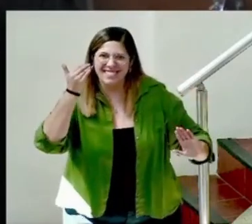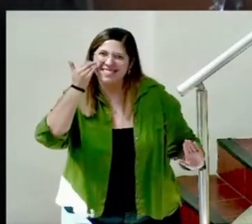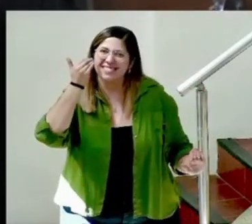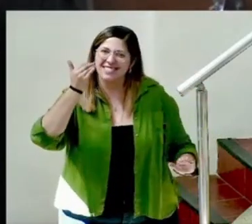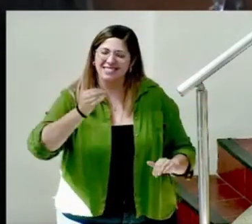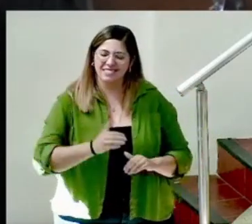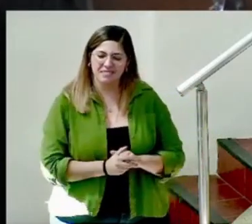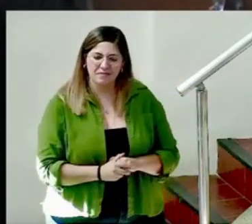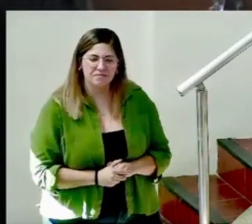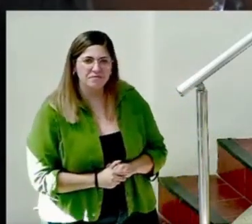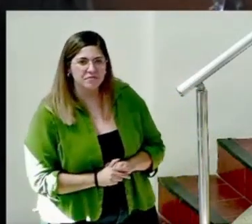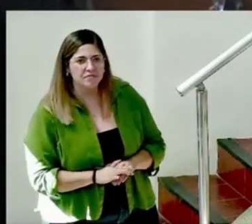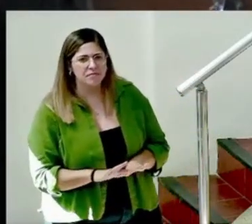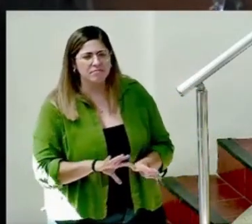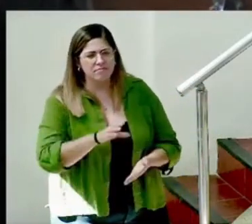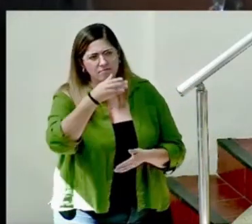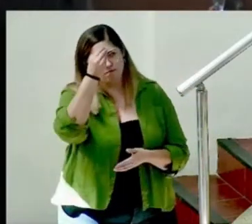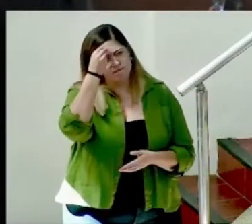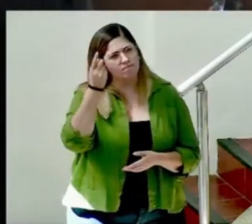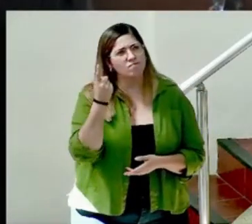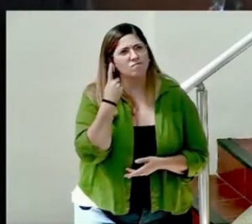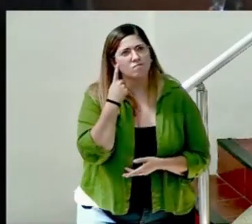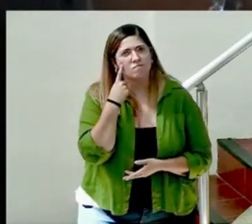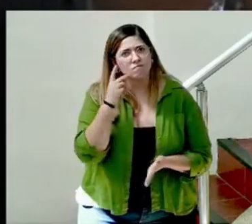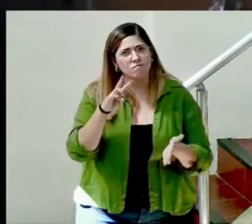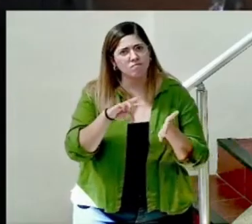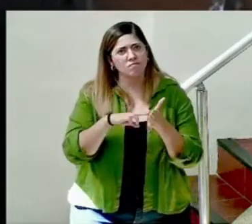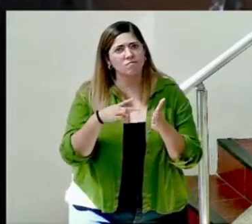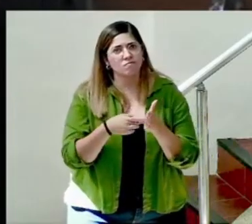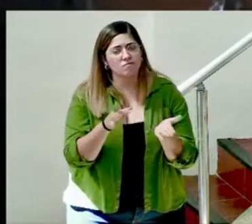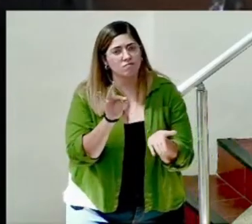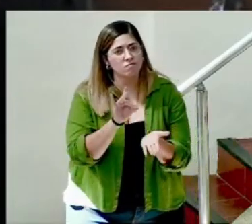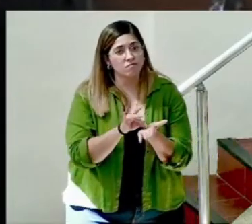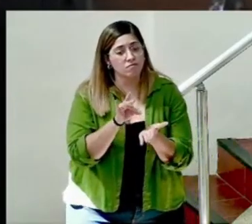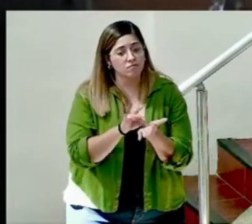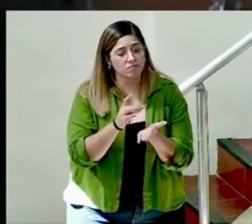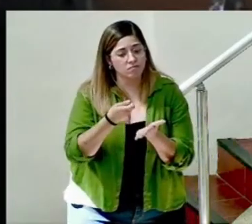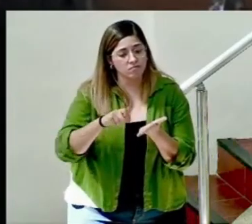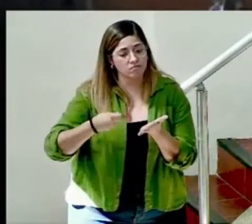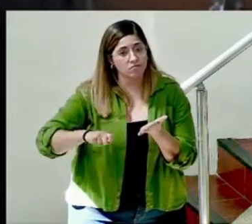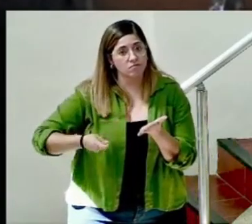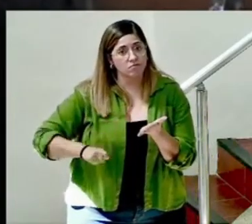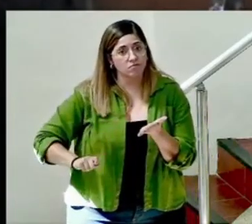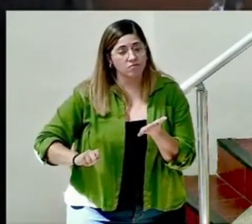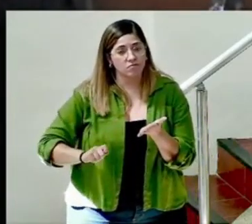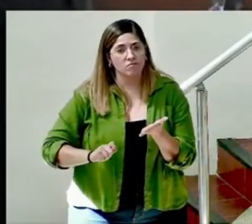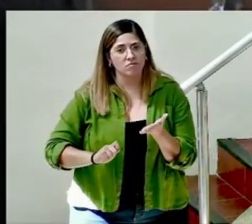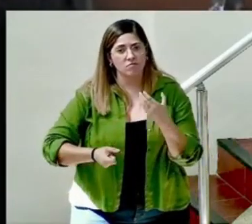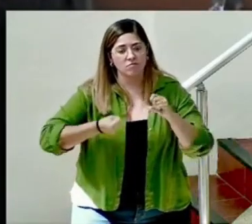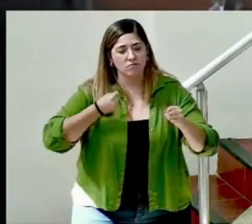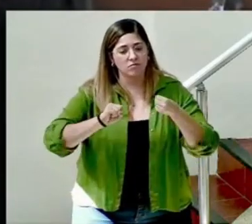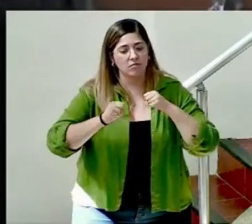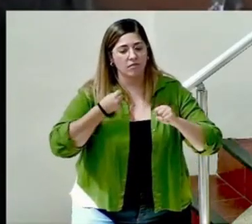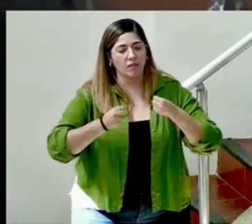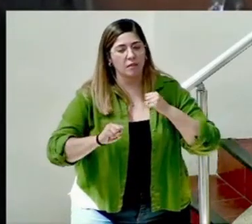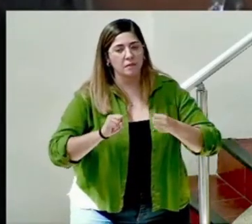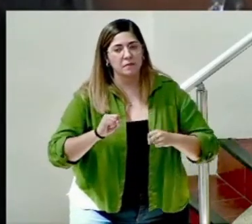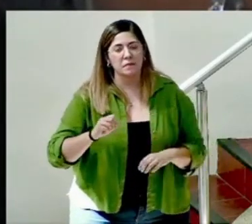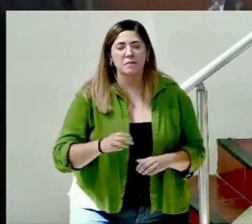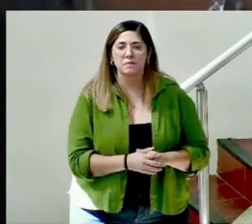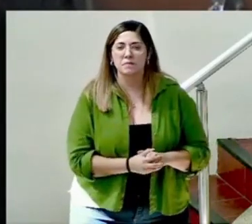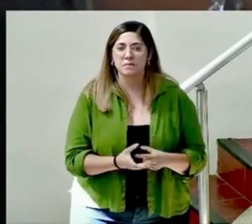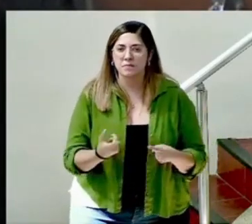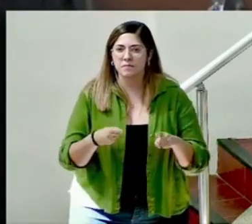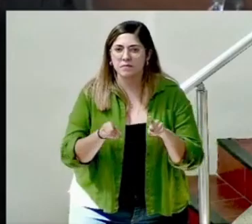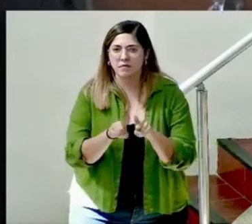O que o sábio está dizendo aqui nas Escrituras? O que o sábio está dizendo é que pôr os